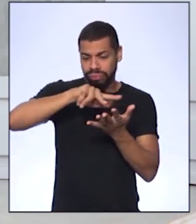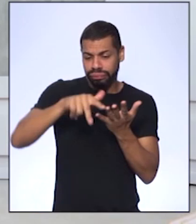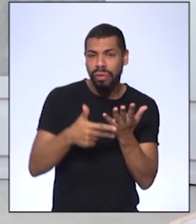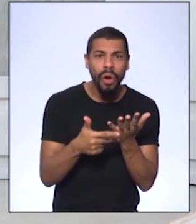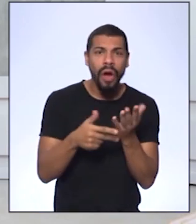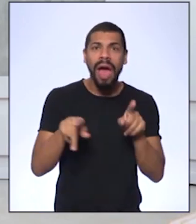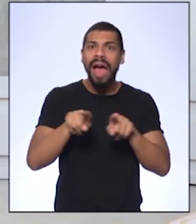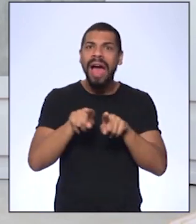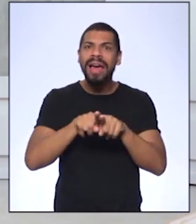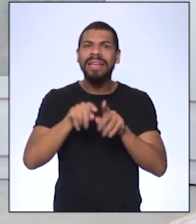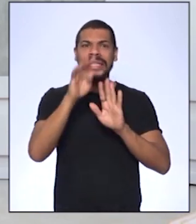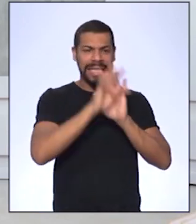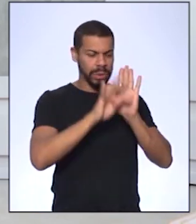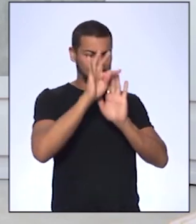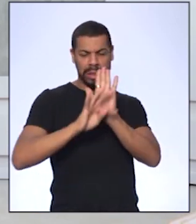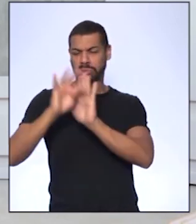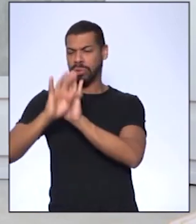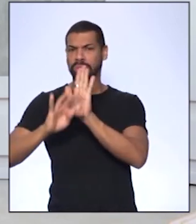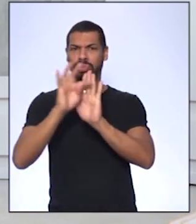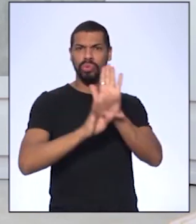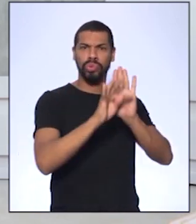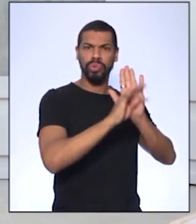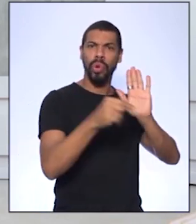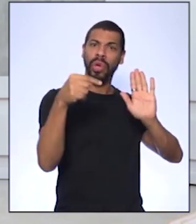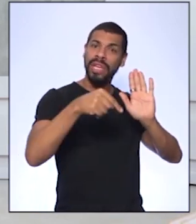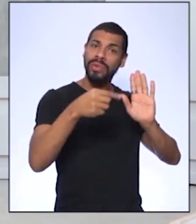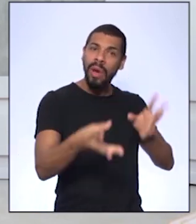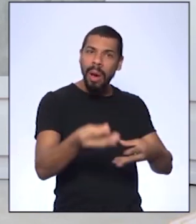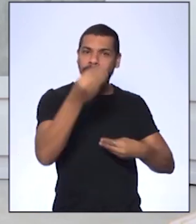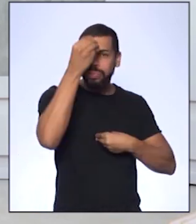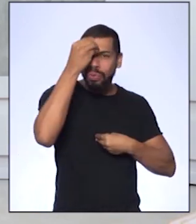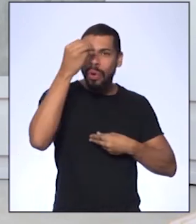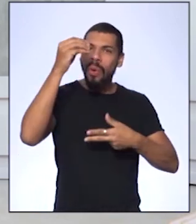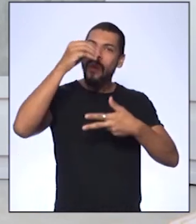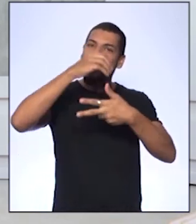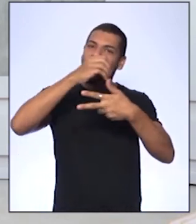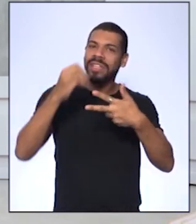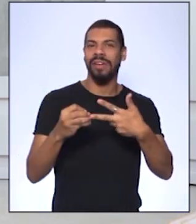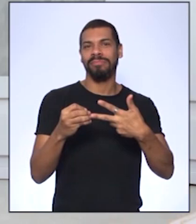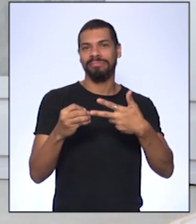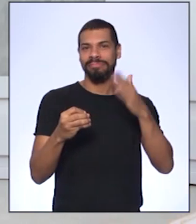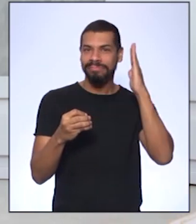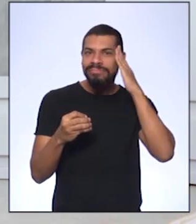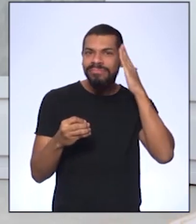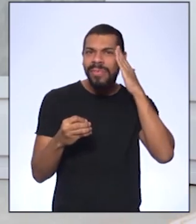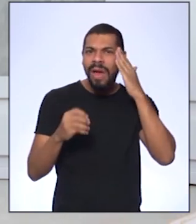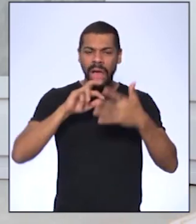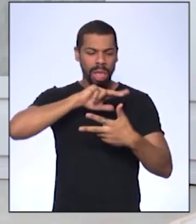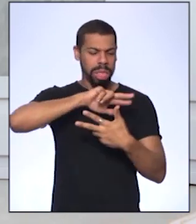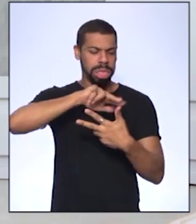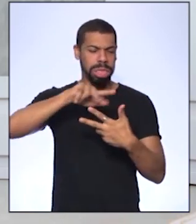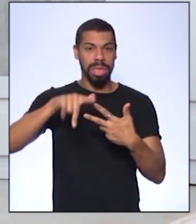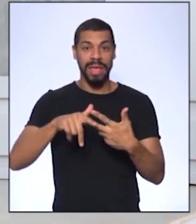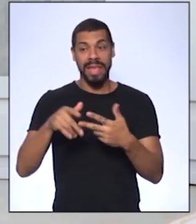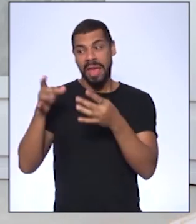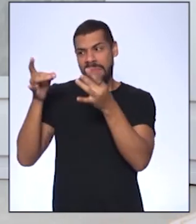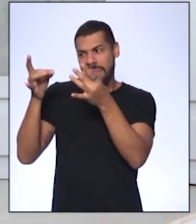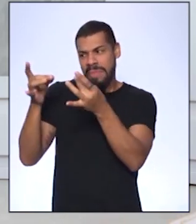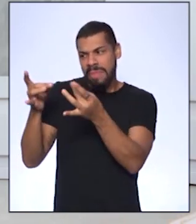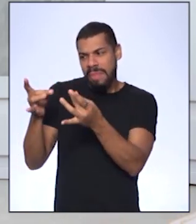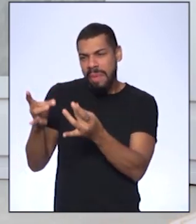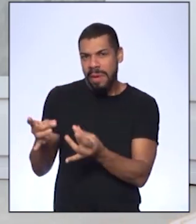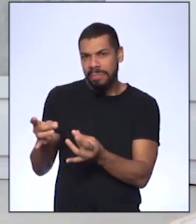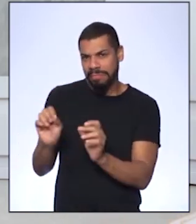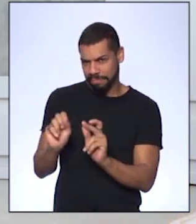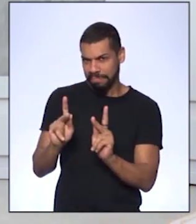de múltiplos textos. Isso é pensar Enem. É uma prova que tem um estilo muito especial e